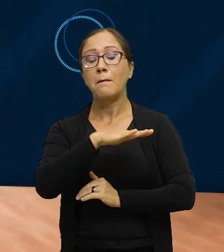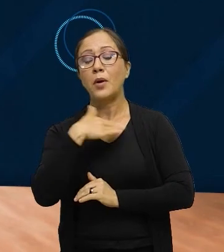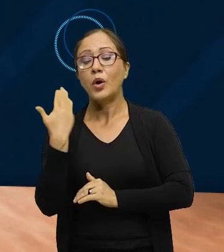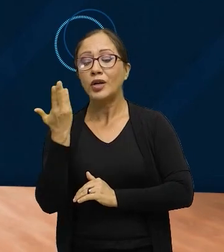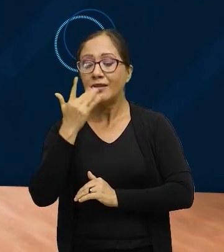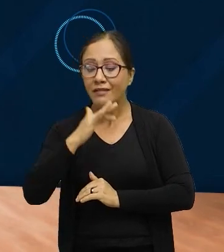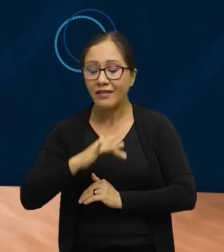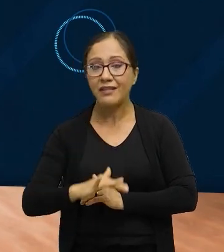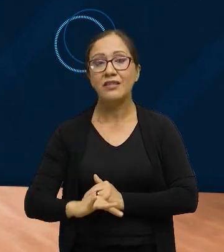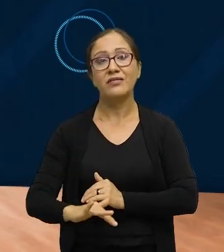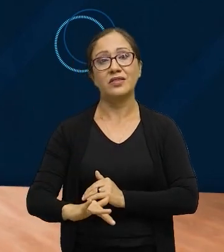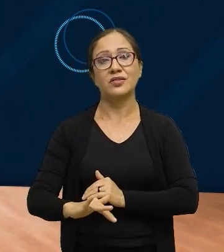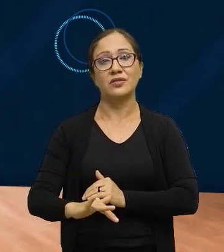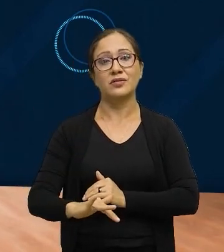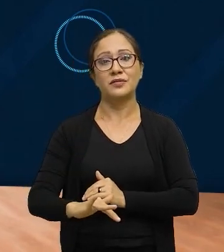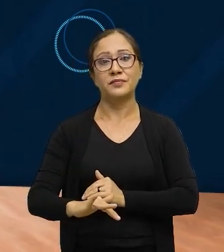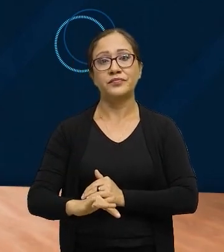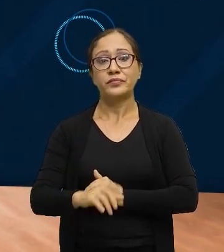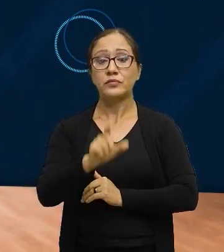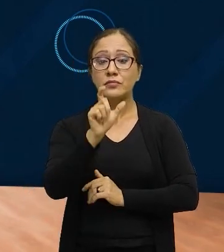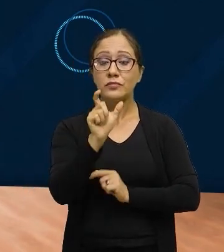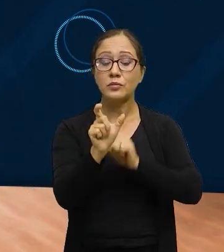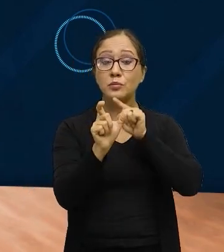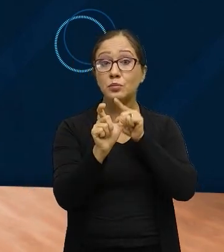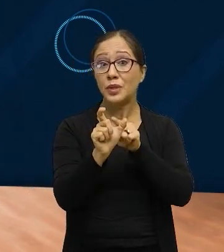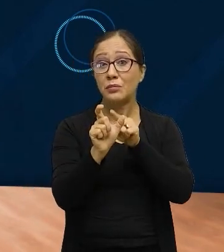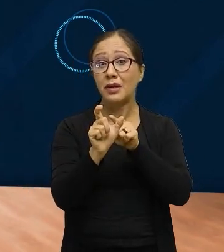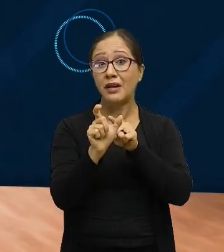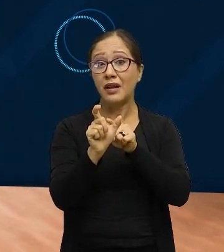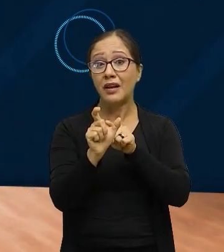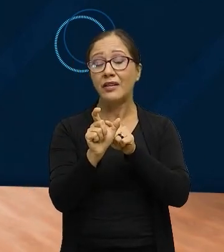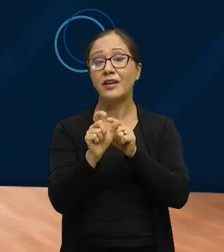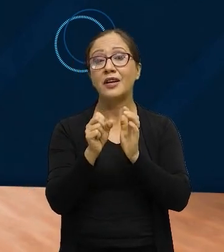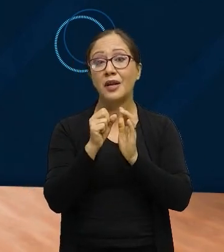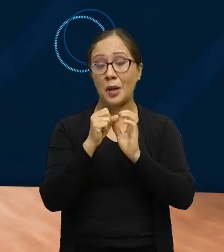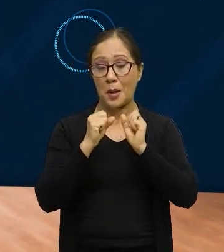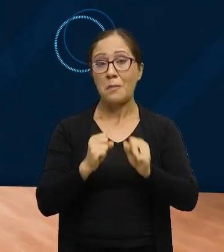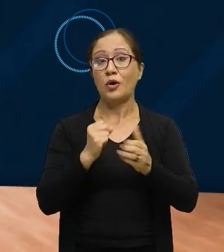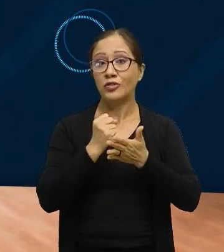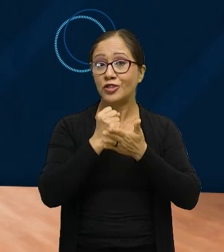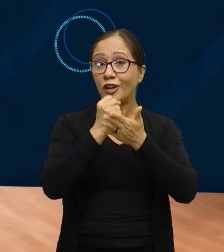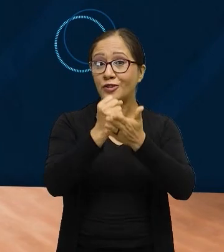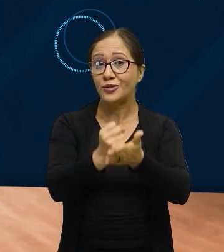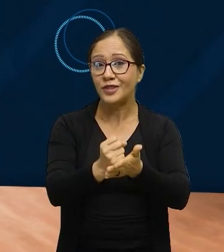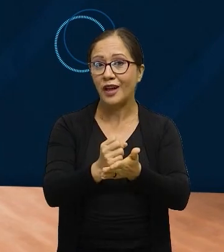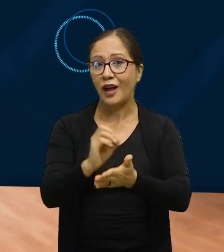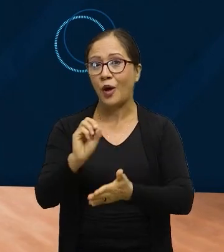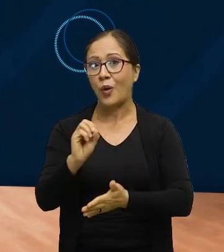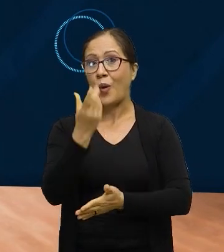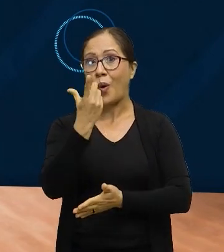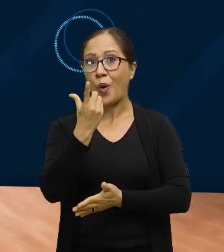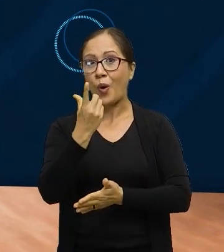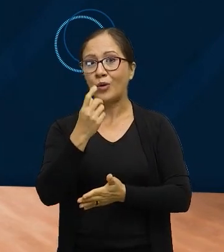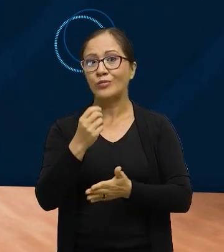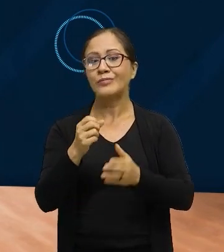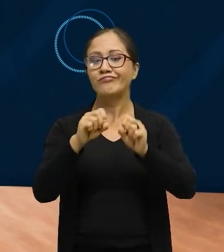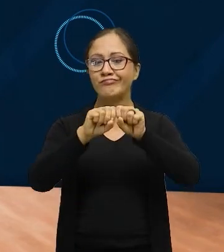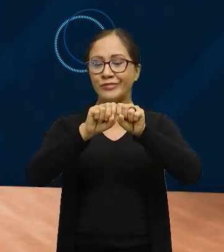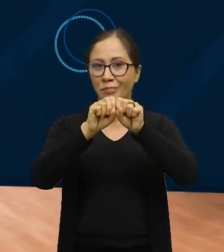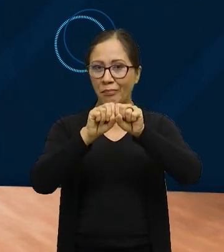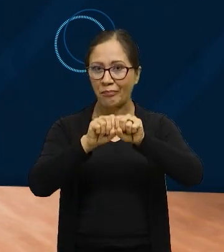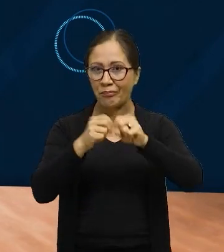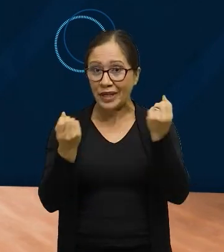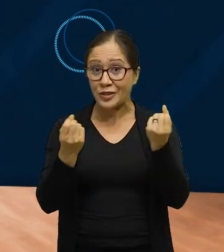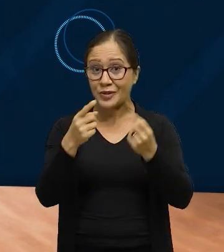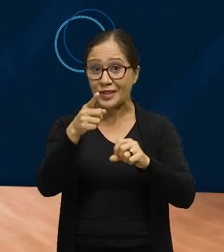mortalidade infantil. Então, é uma palavra só que pode te ajudar ou pode te prejudicar. Então, para treino,